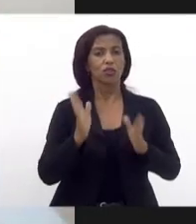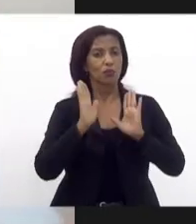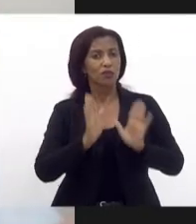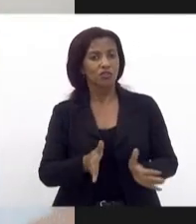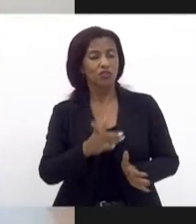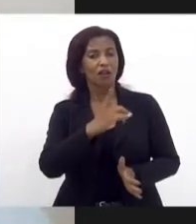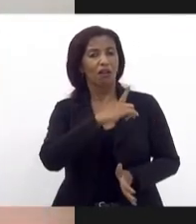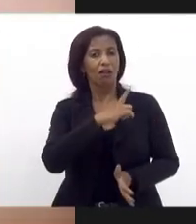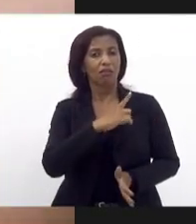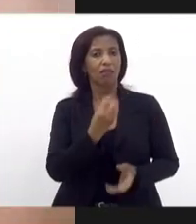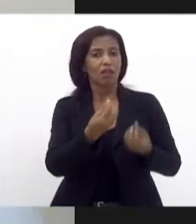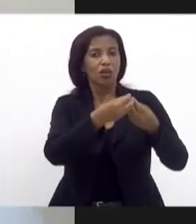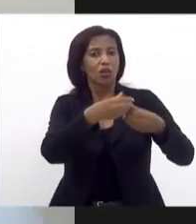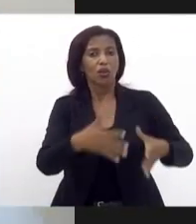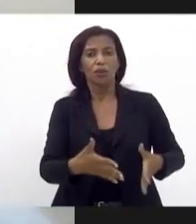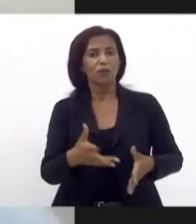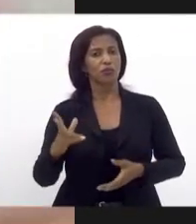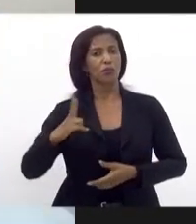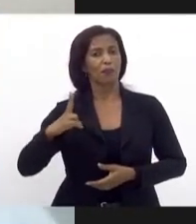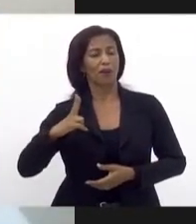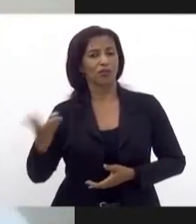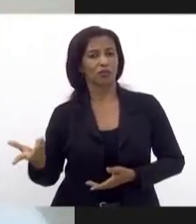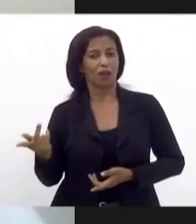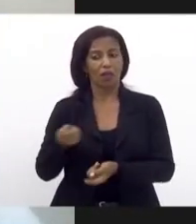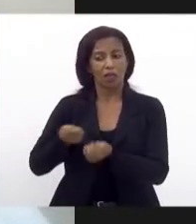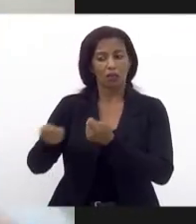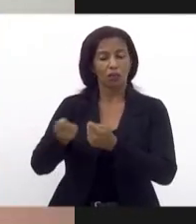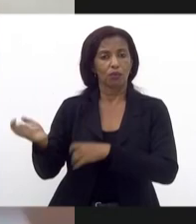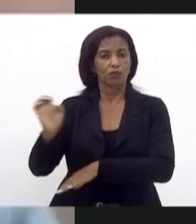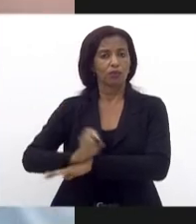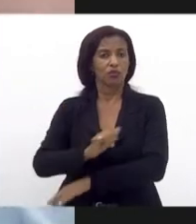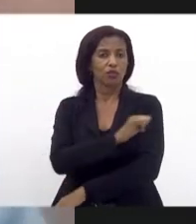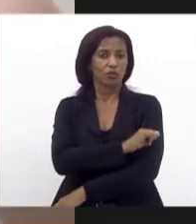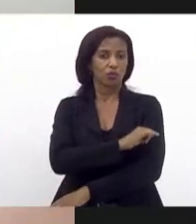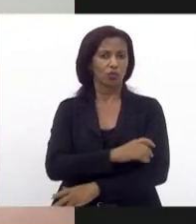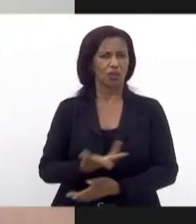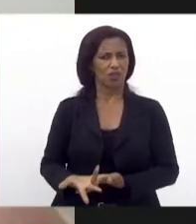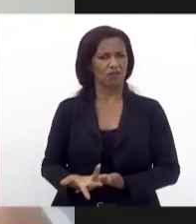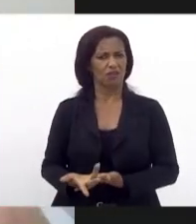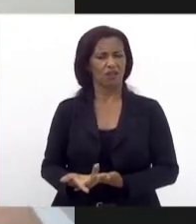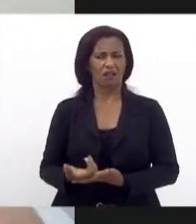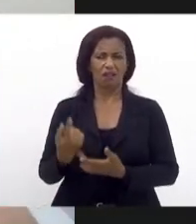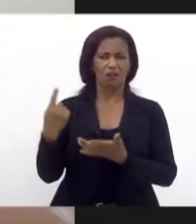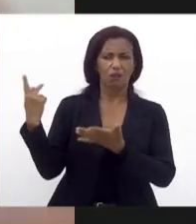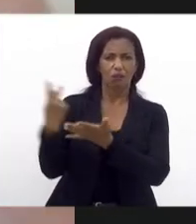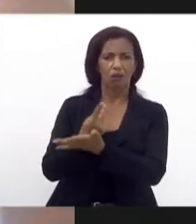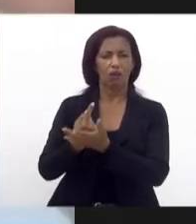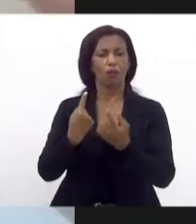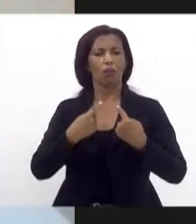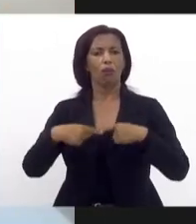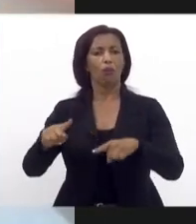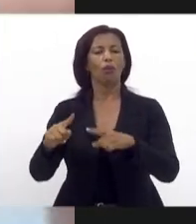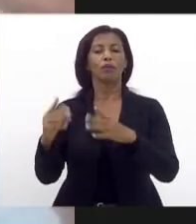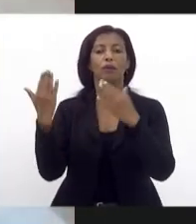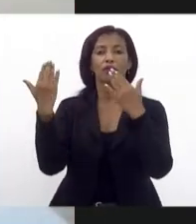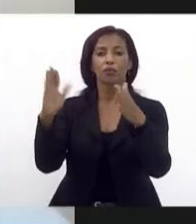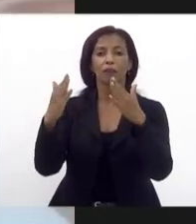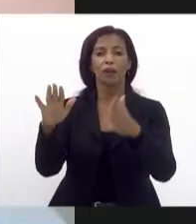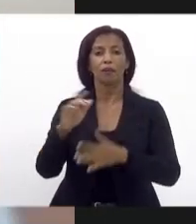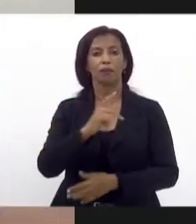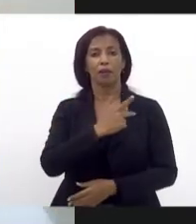existente que não prejudica o privado, prejudica a economia do Rio de Janeiro. Então, isso é uma agressão ao Rio de Janeiro. Eu acho que você está de parabéns,